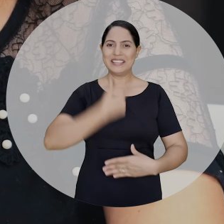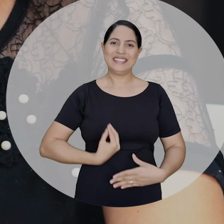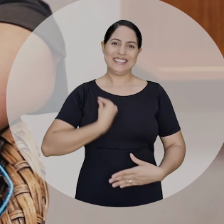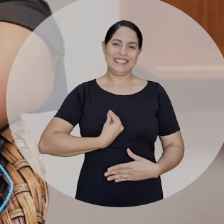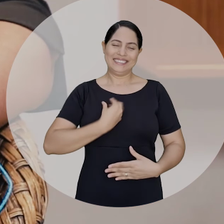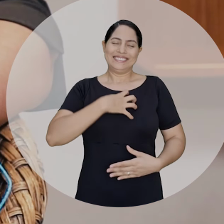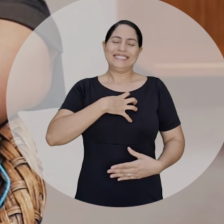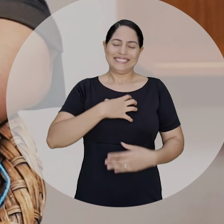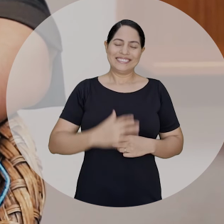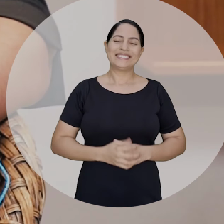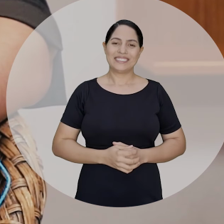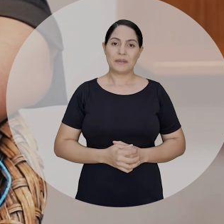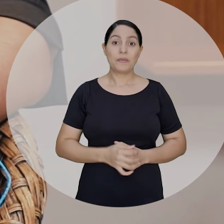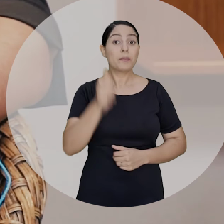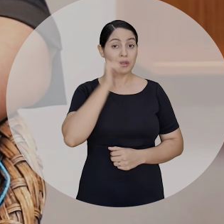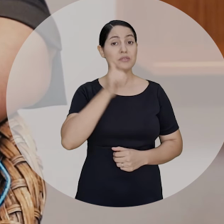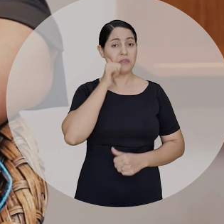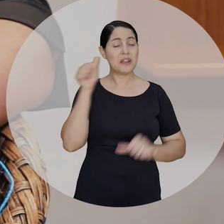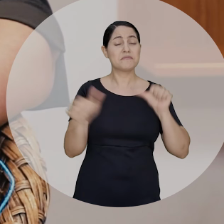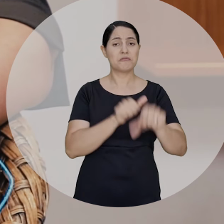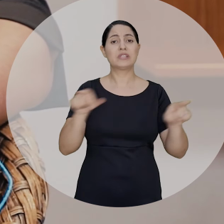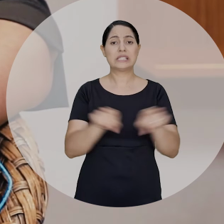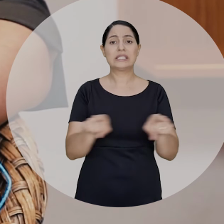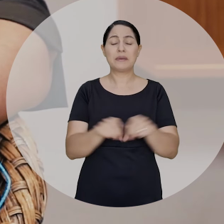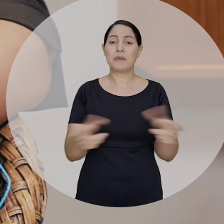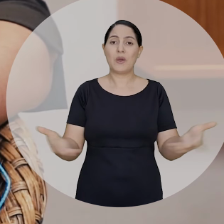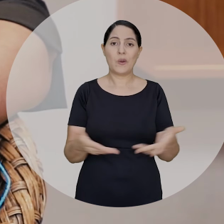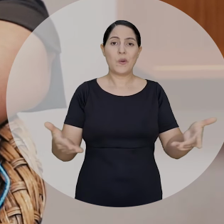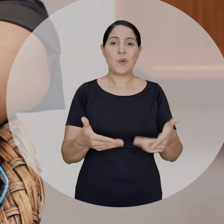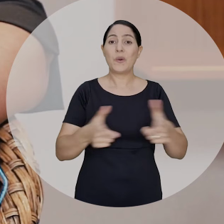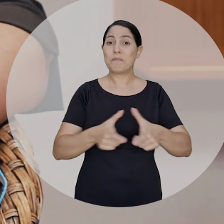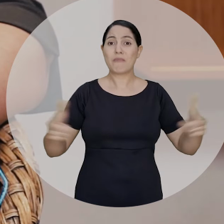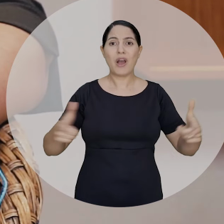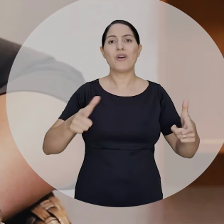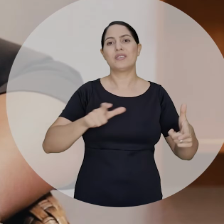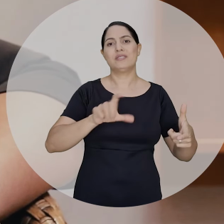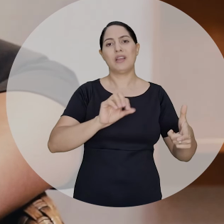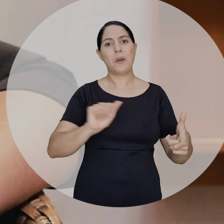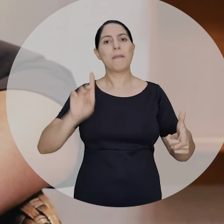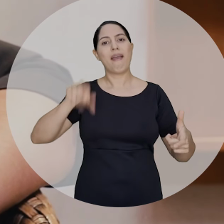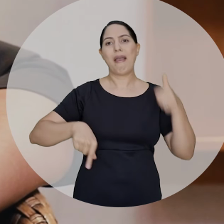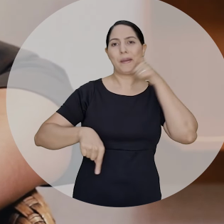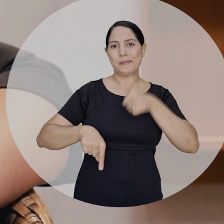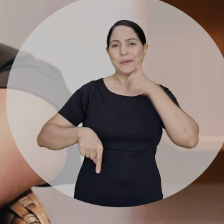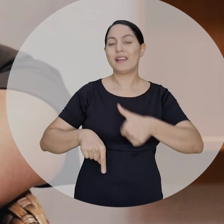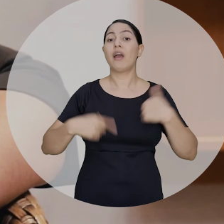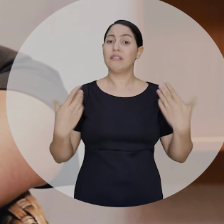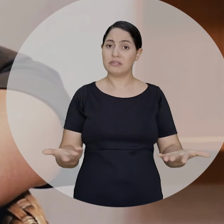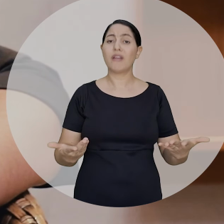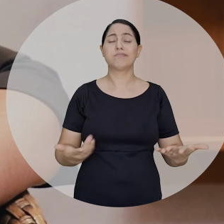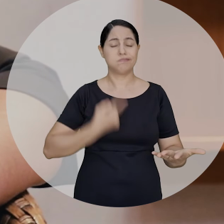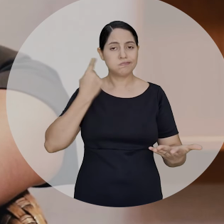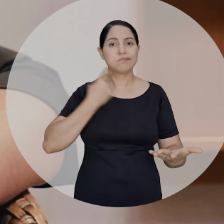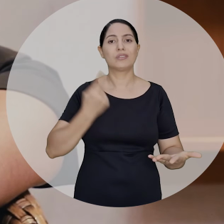parte disso. Mudança também para as mulheres, que hoje são maioria na advocacia brasileira. Então, isso é um sinal muito